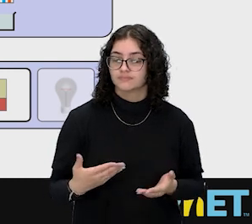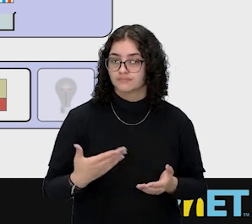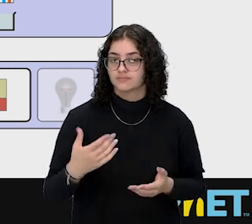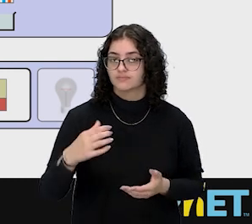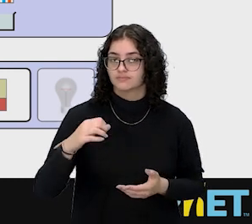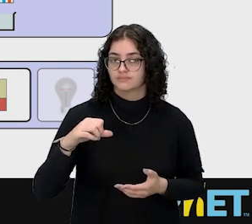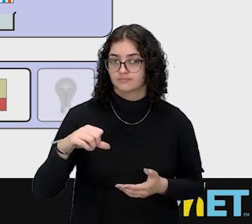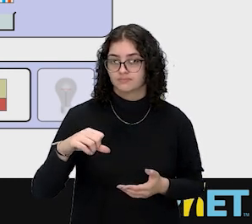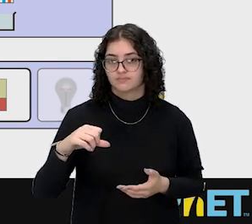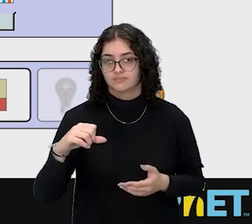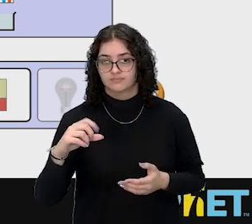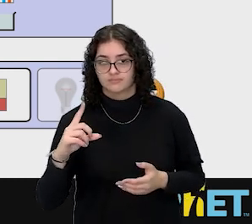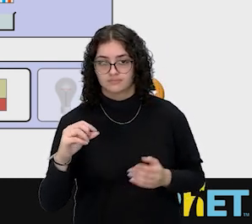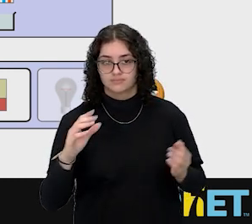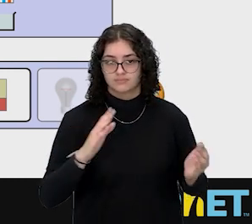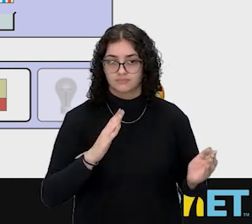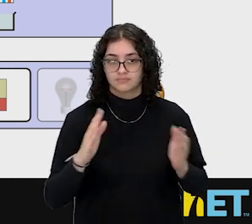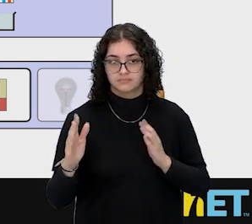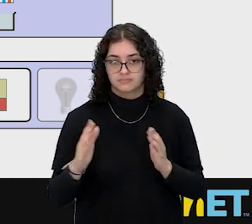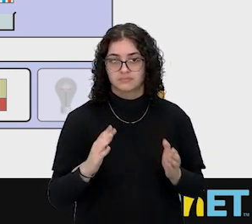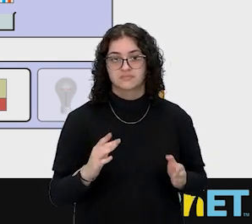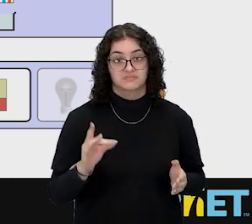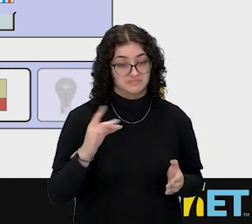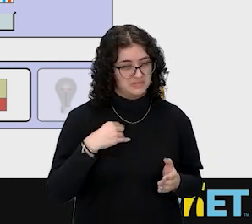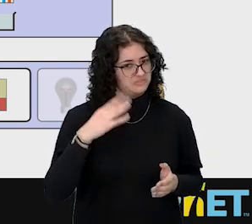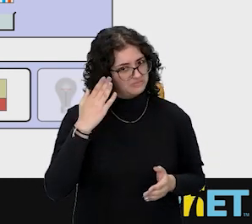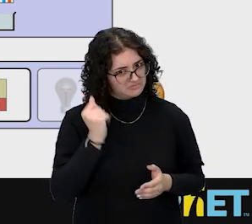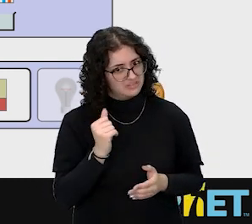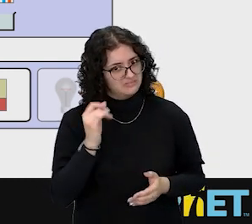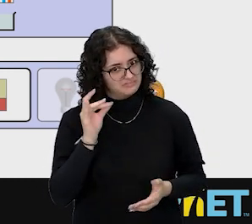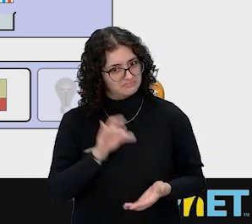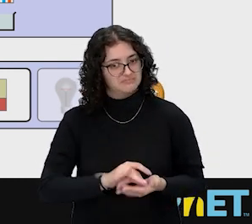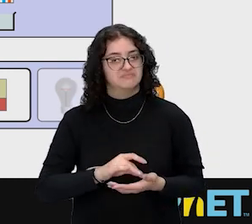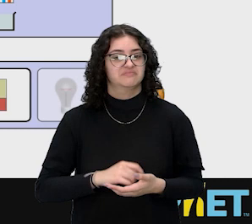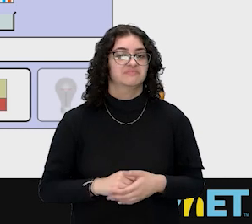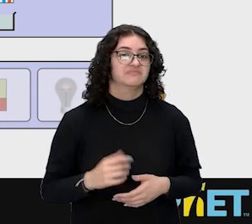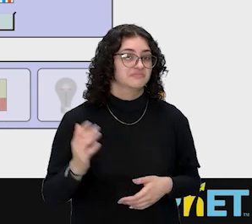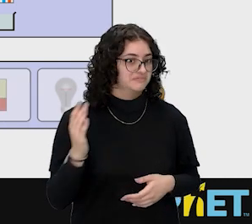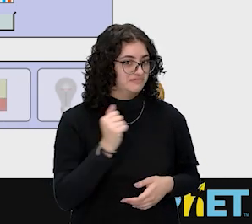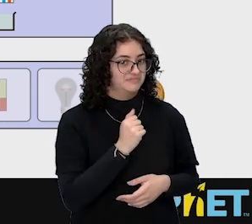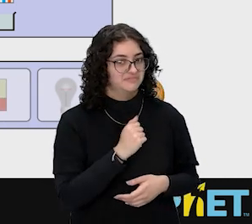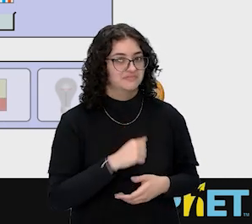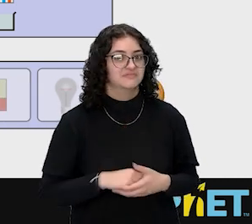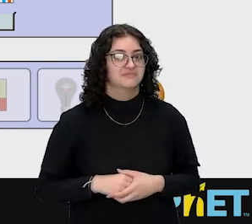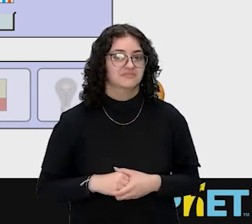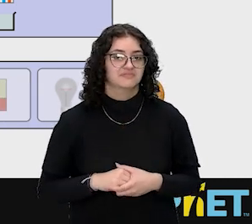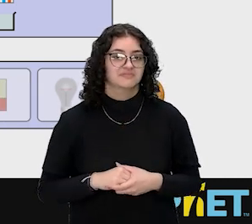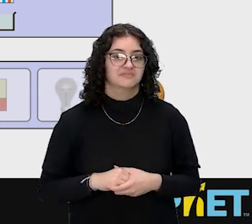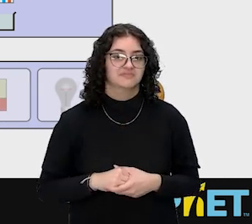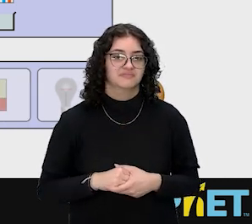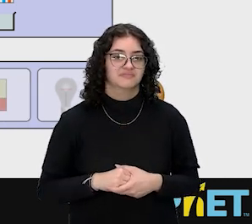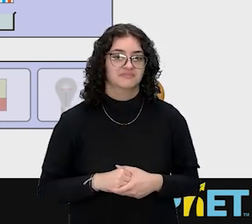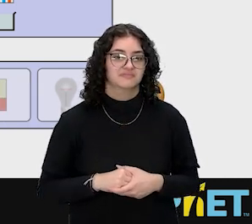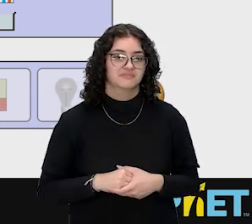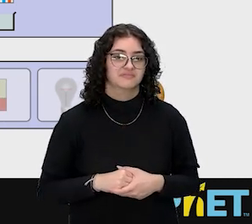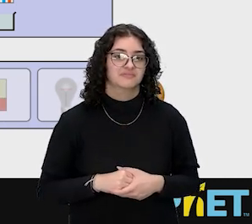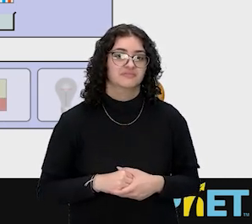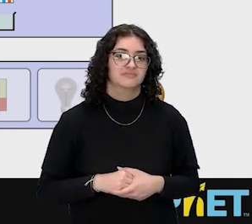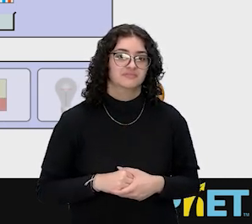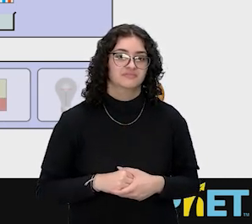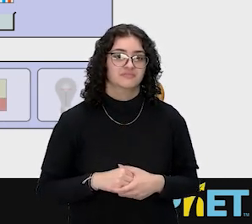gente? Está entre 9 e 10. Agora é certeza. Vamos lá na indicação.